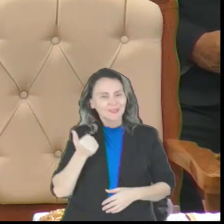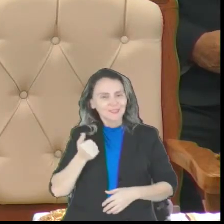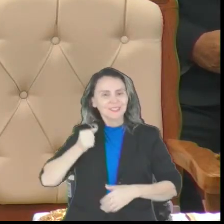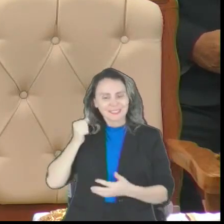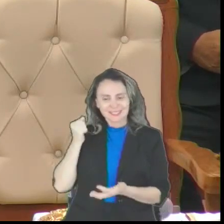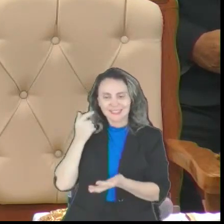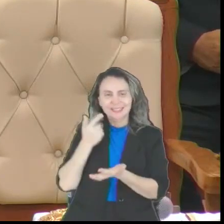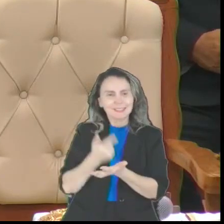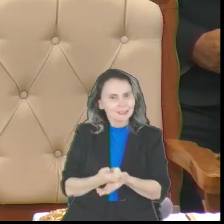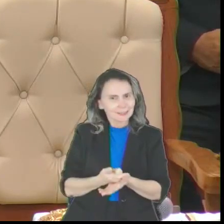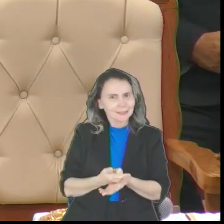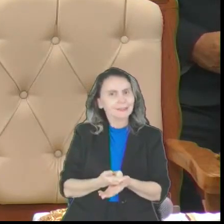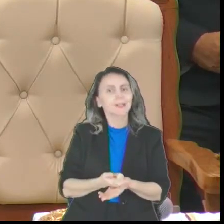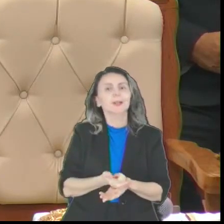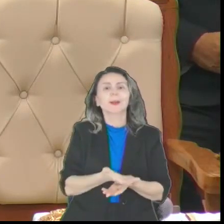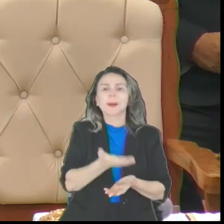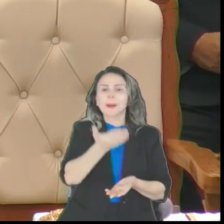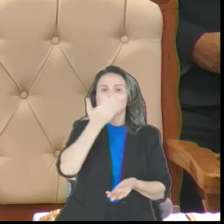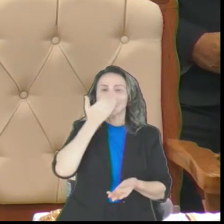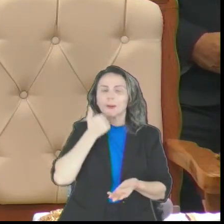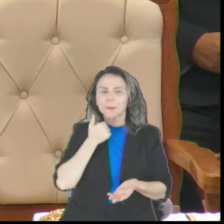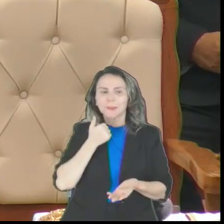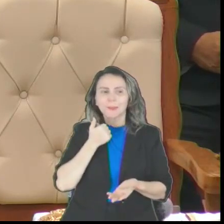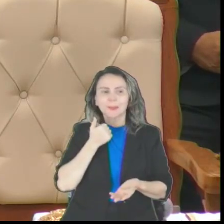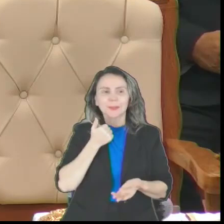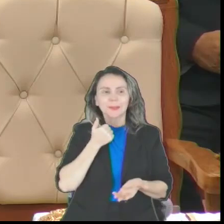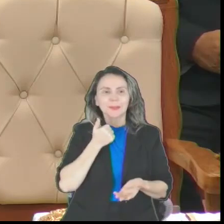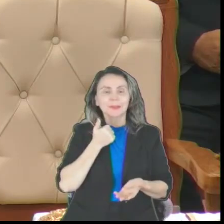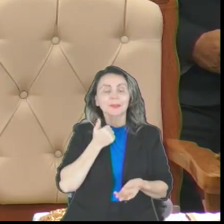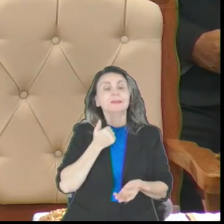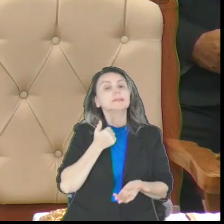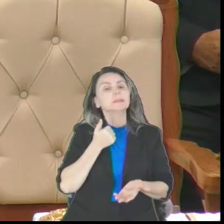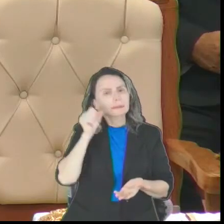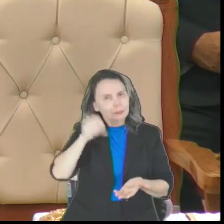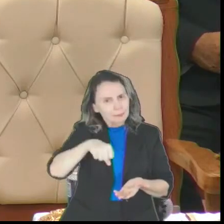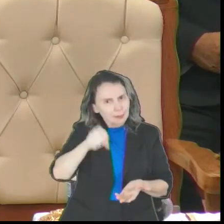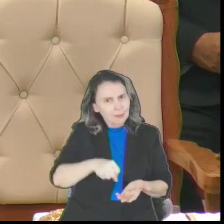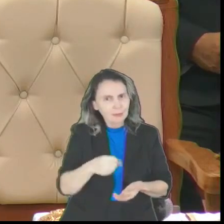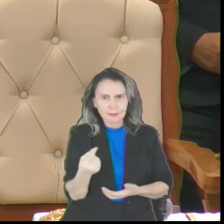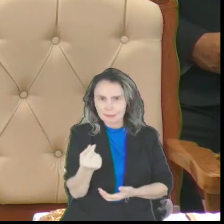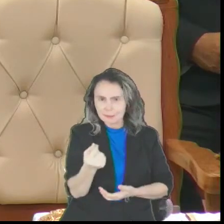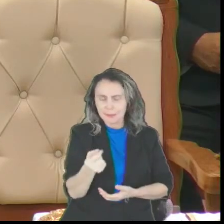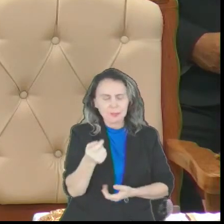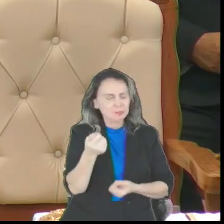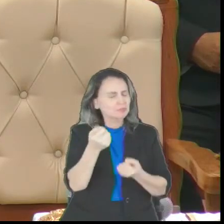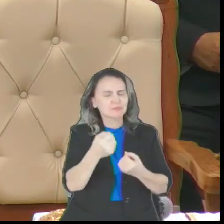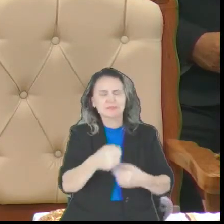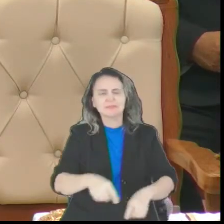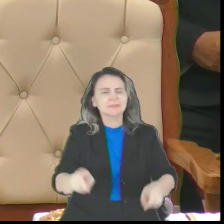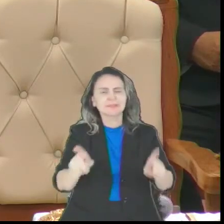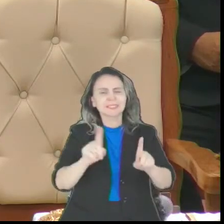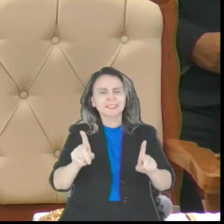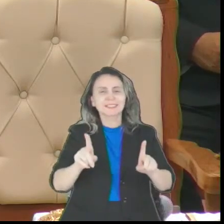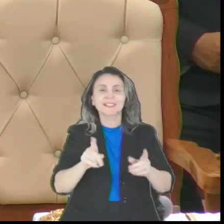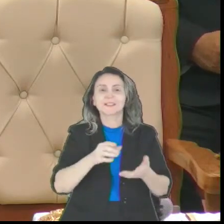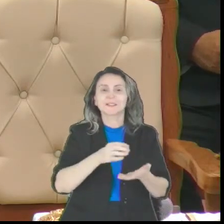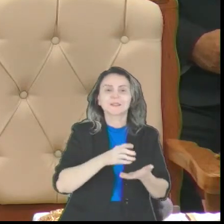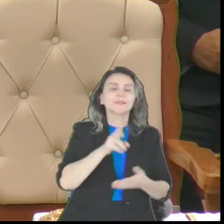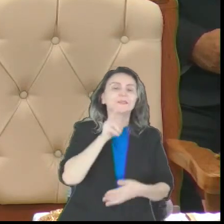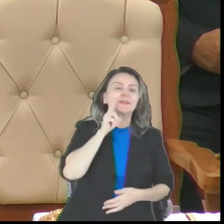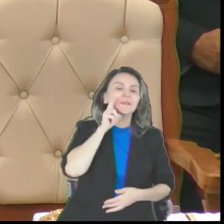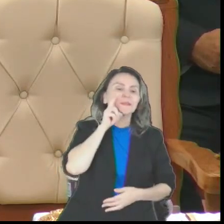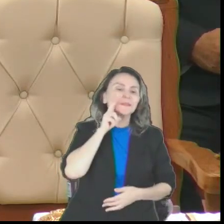comei. Sim, vinde, comprai sem dinheiro e sem preço,